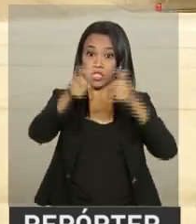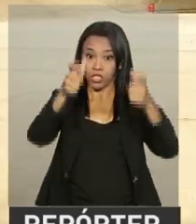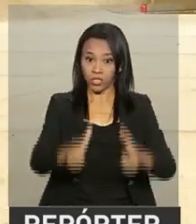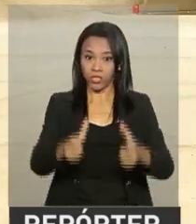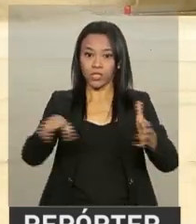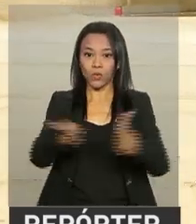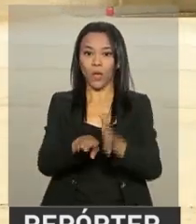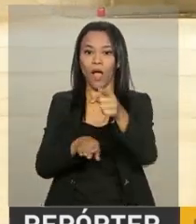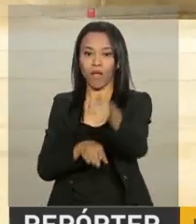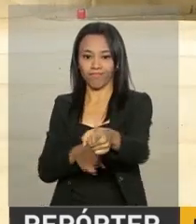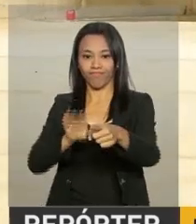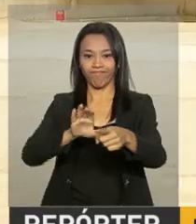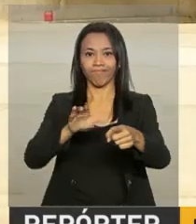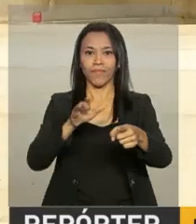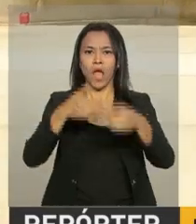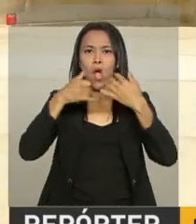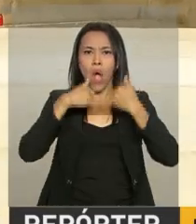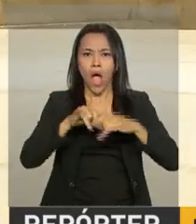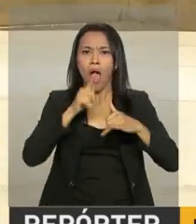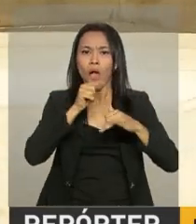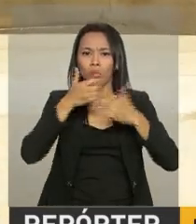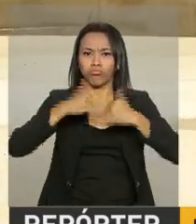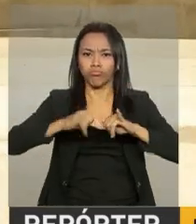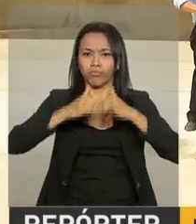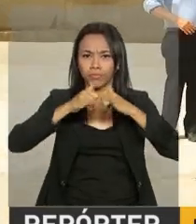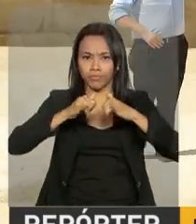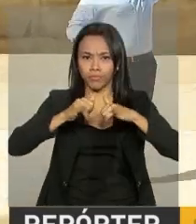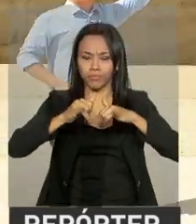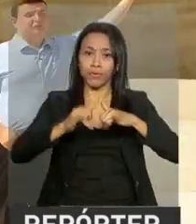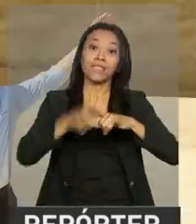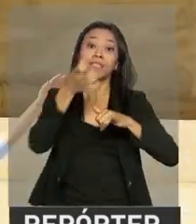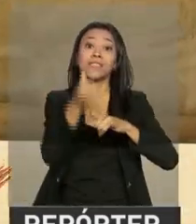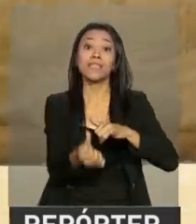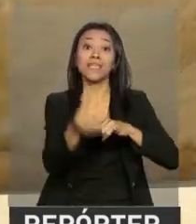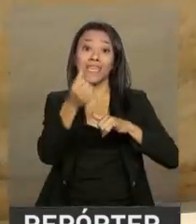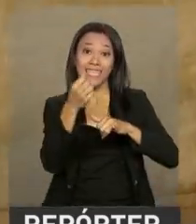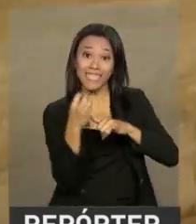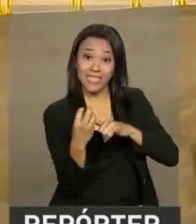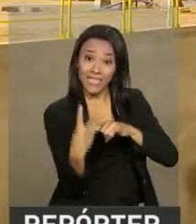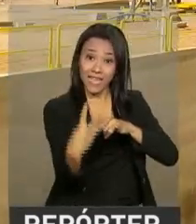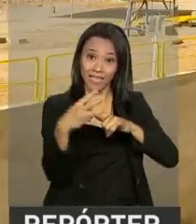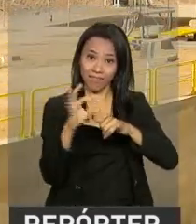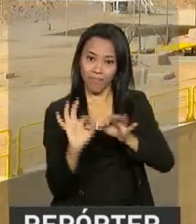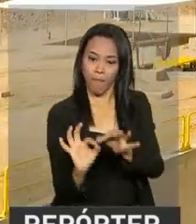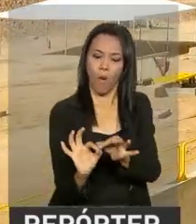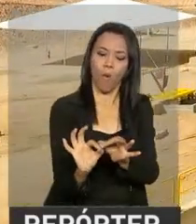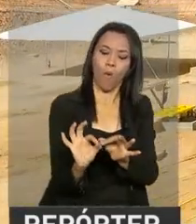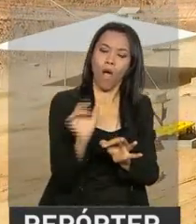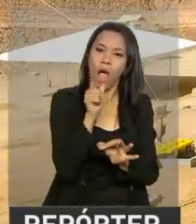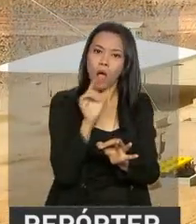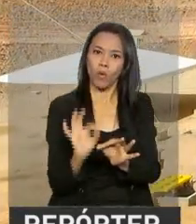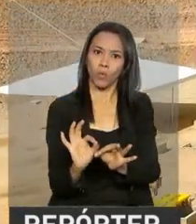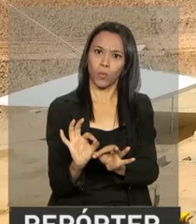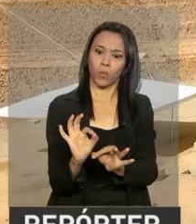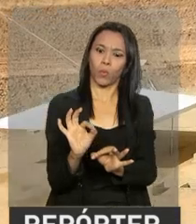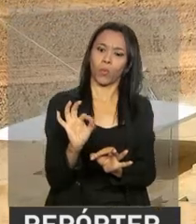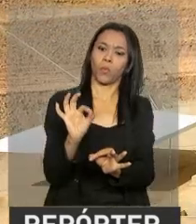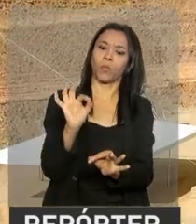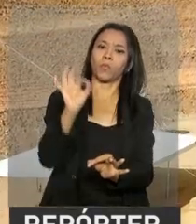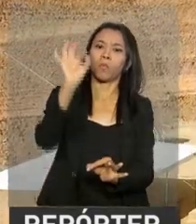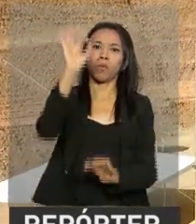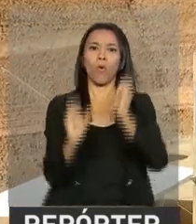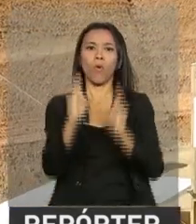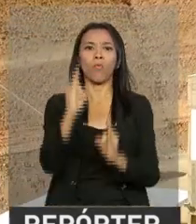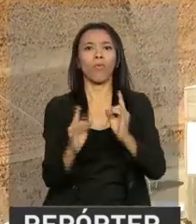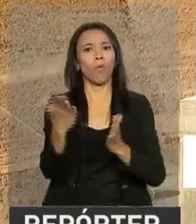nessa estação, de onde vai ser bombeada 63 metros para cima. Essa elevação, que equivale à altura de um